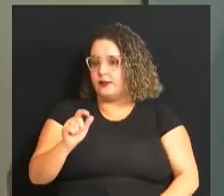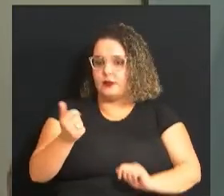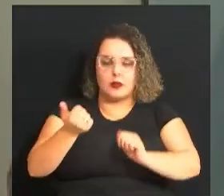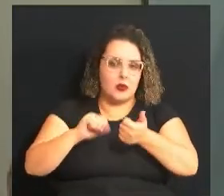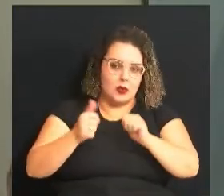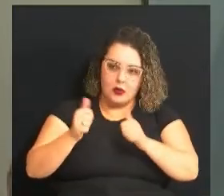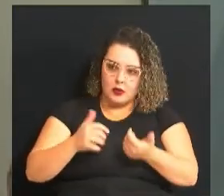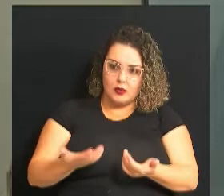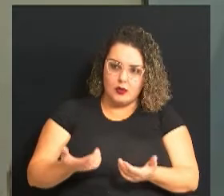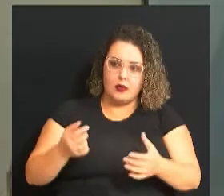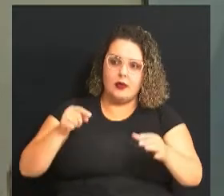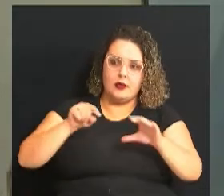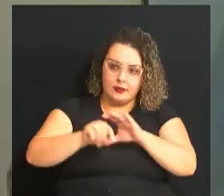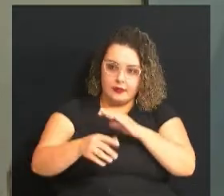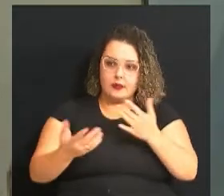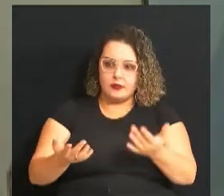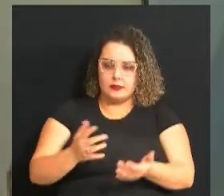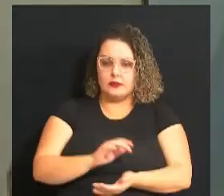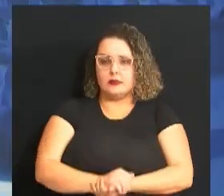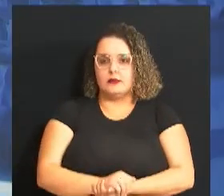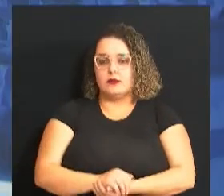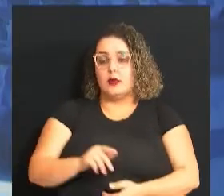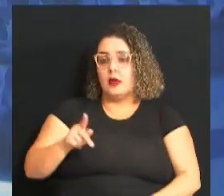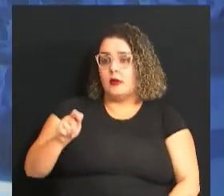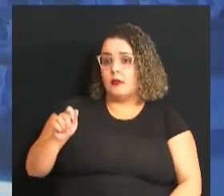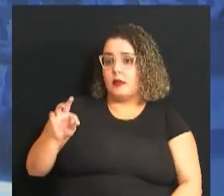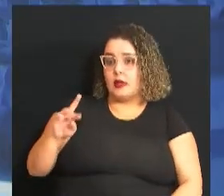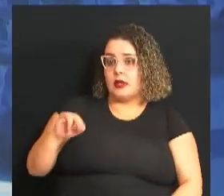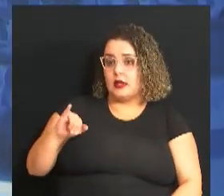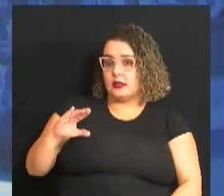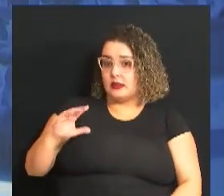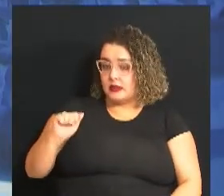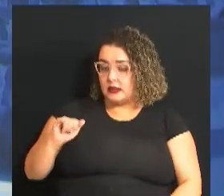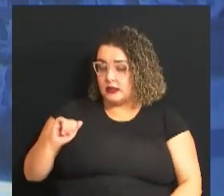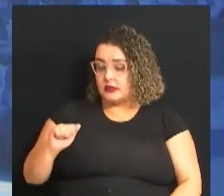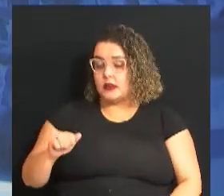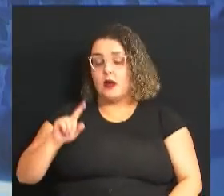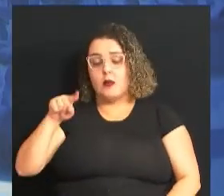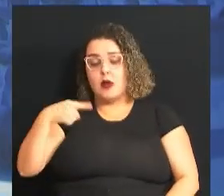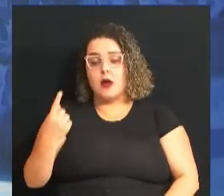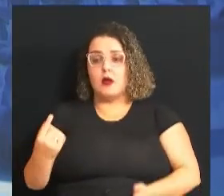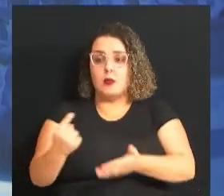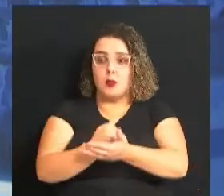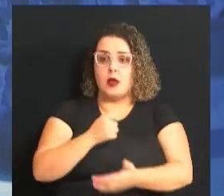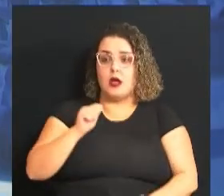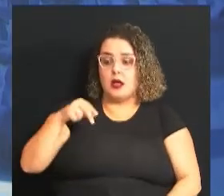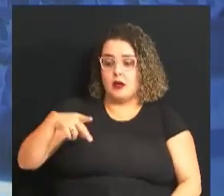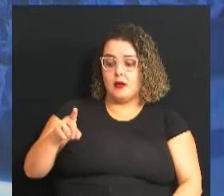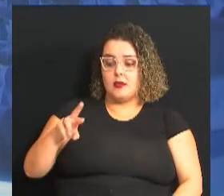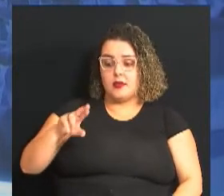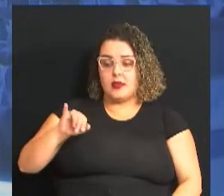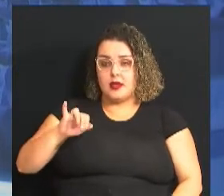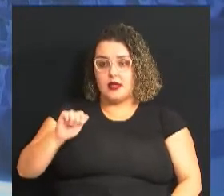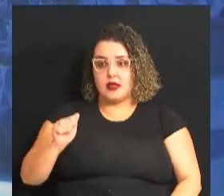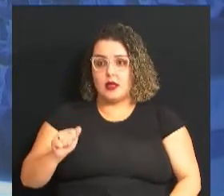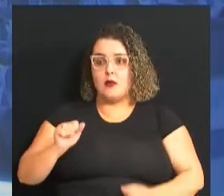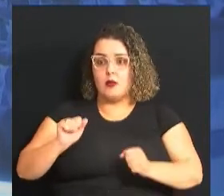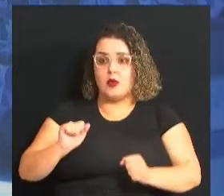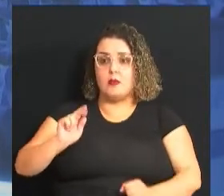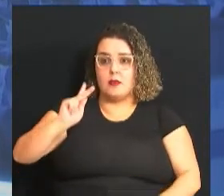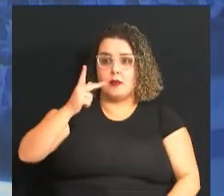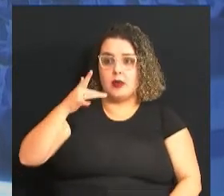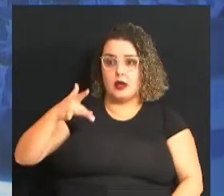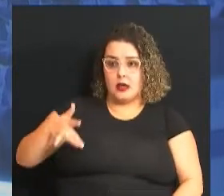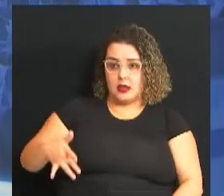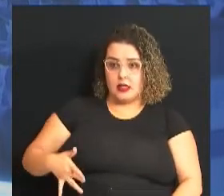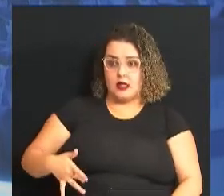a fundo. Patrícia, uma outra pergunta que chegou aqui pra gente. Andréia Lima. Posso pegar hepatite quando for fazer